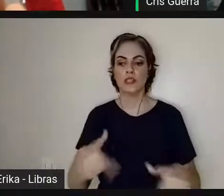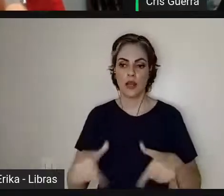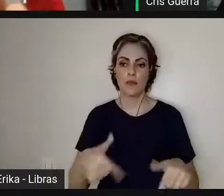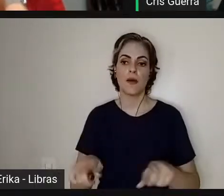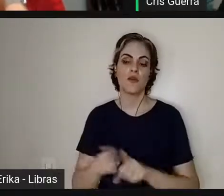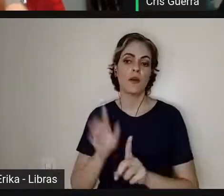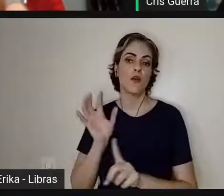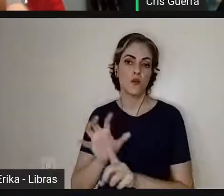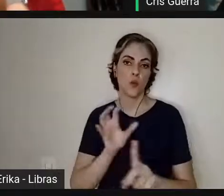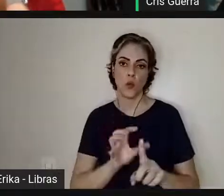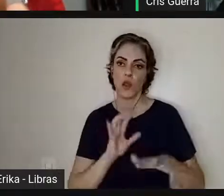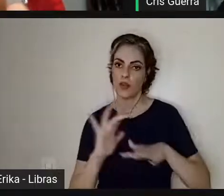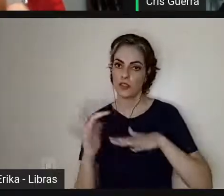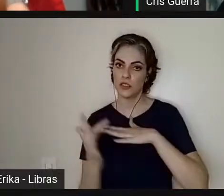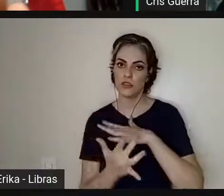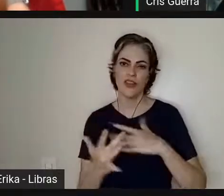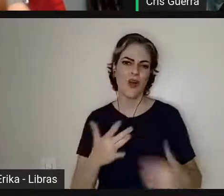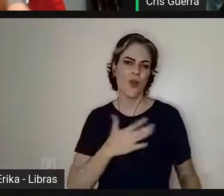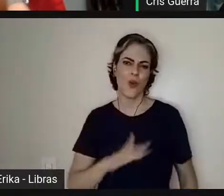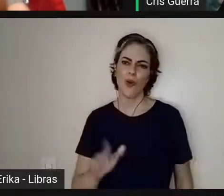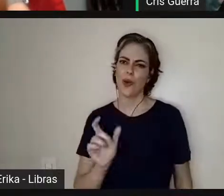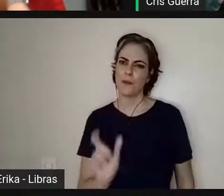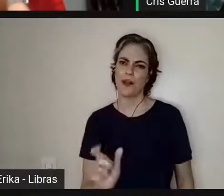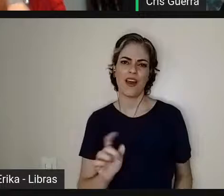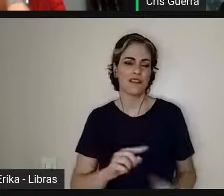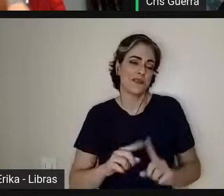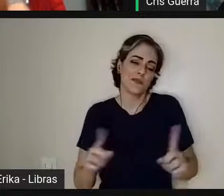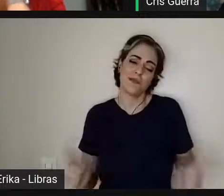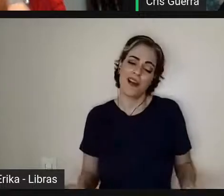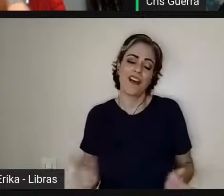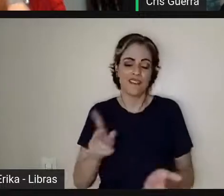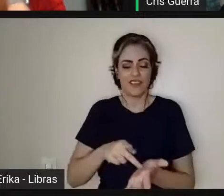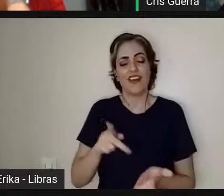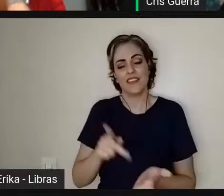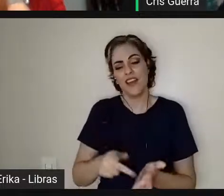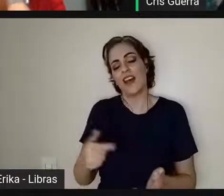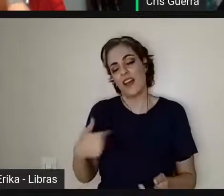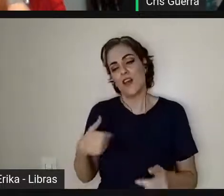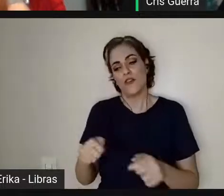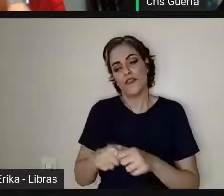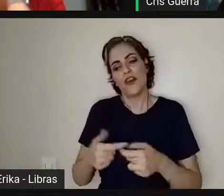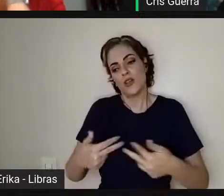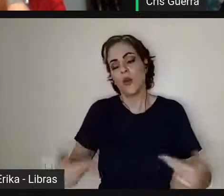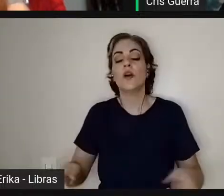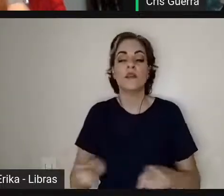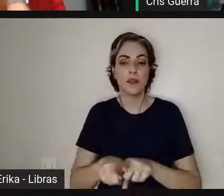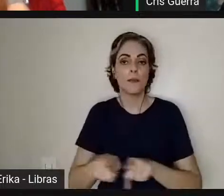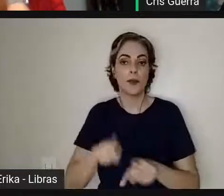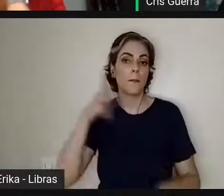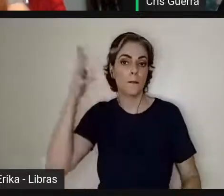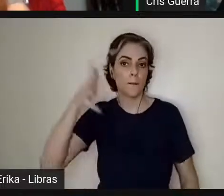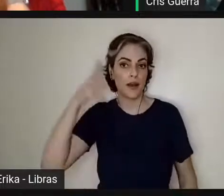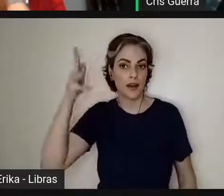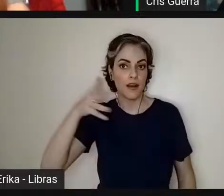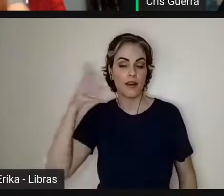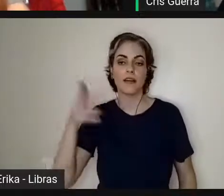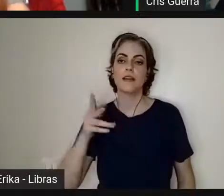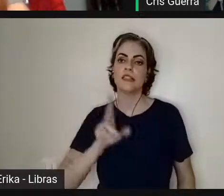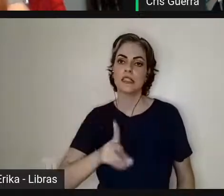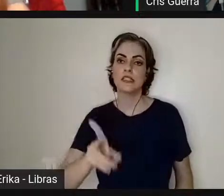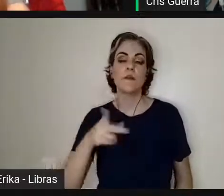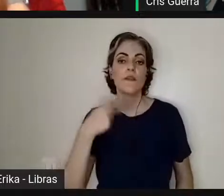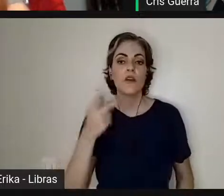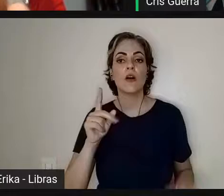influenciadora digital, não gosto muito dessa palavra, mas eu, né, sou produtora de conteúdo digital, dou palestras, mas sempre falando em cima